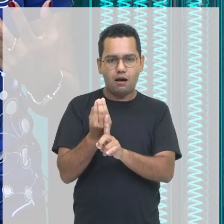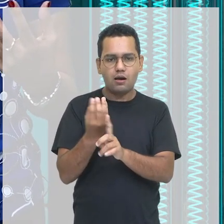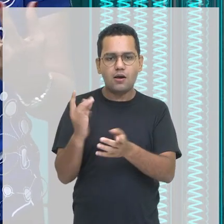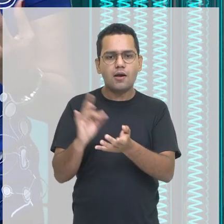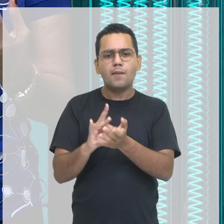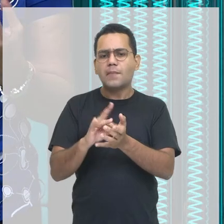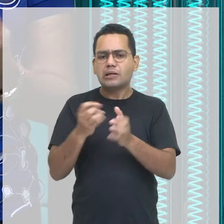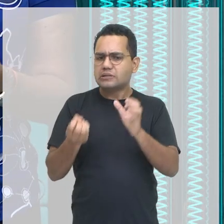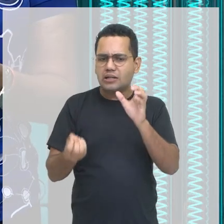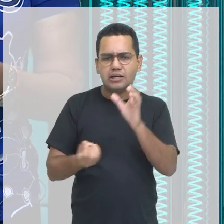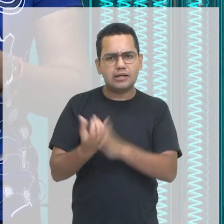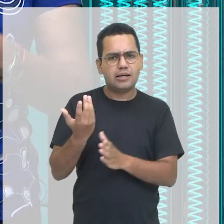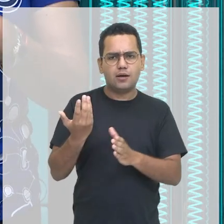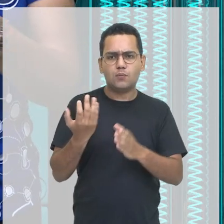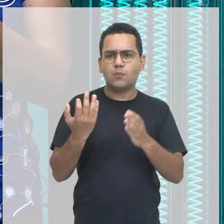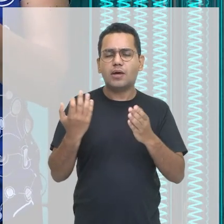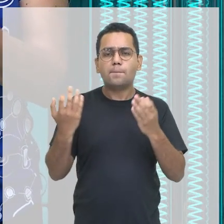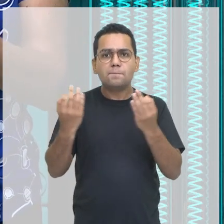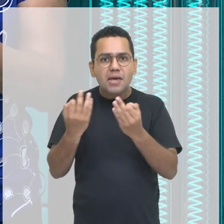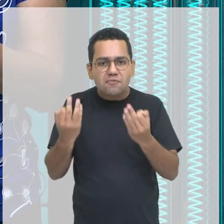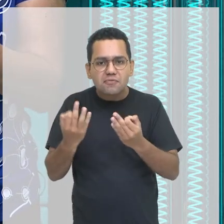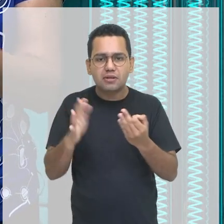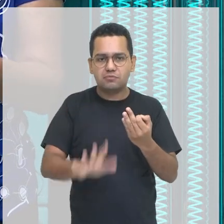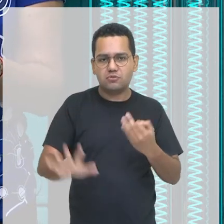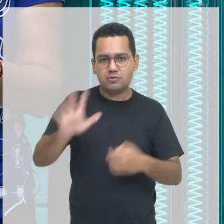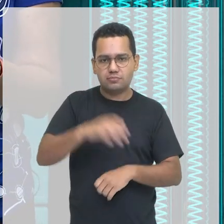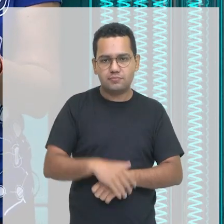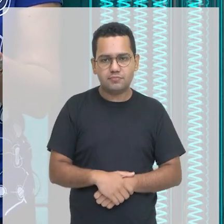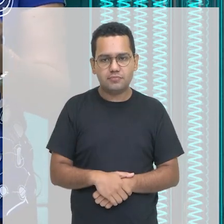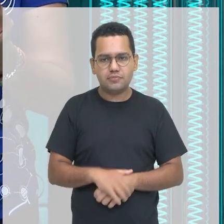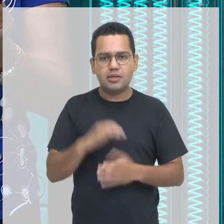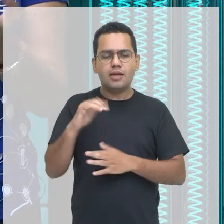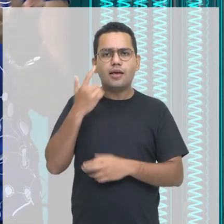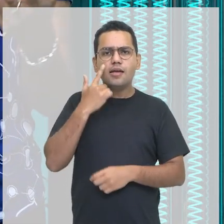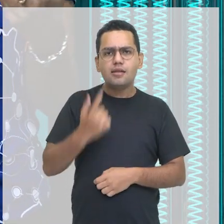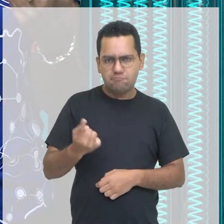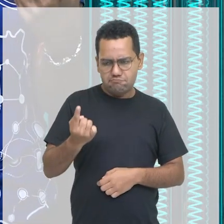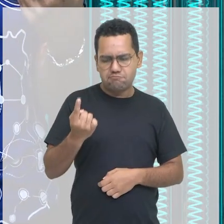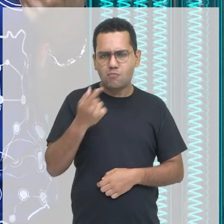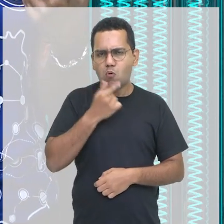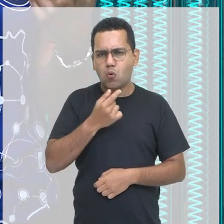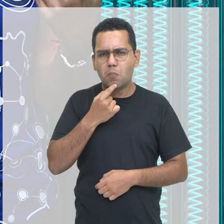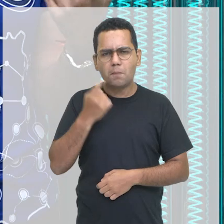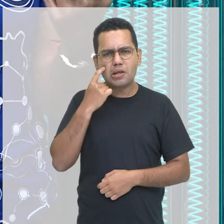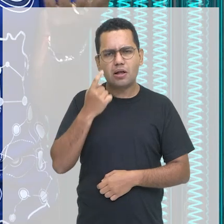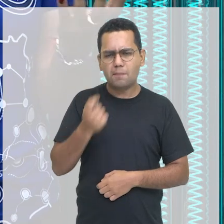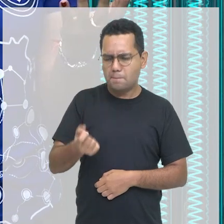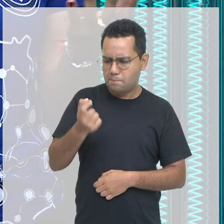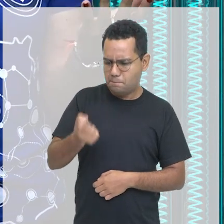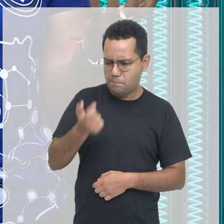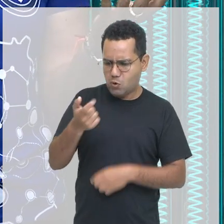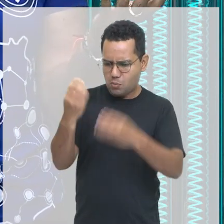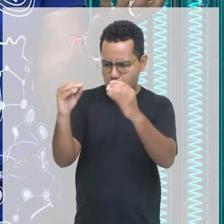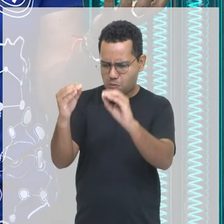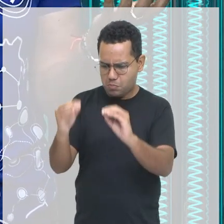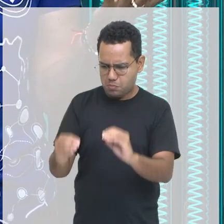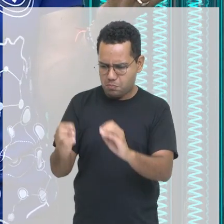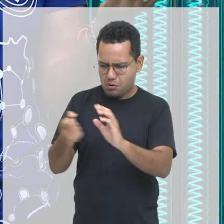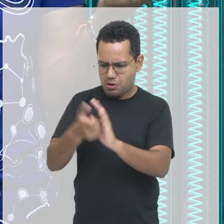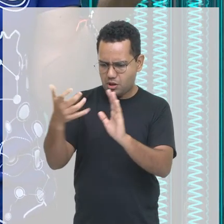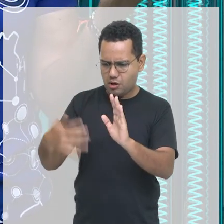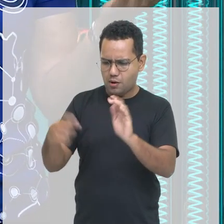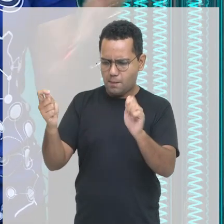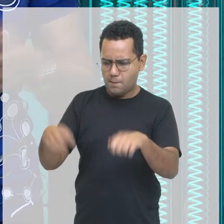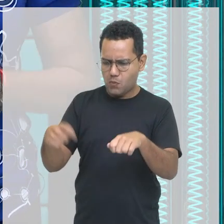universal. Então, ele acreditava que usando poucos elementos havia, assim, essa beleza